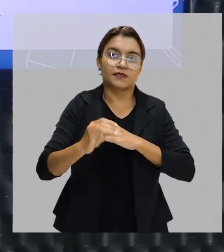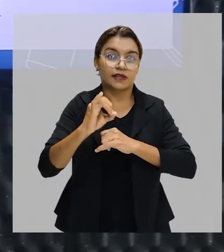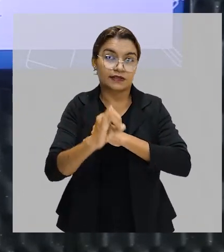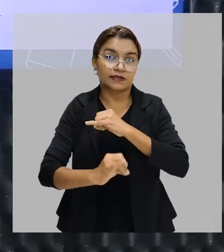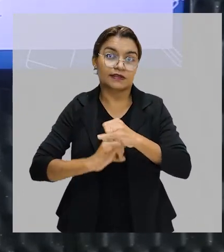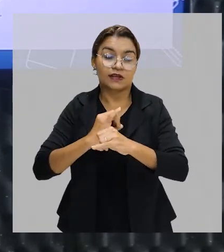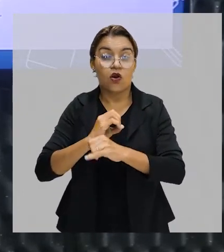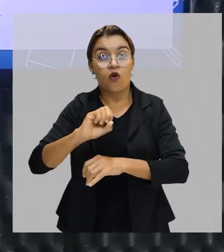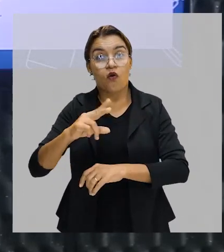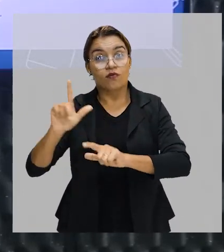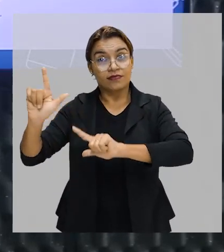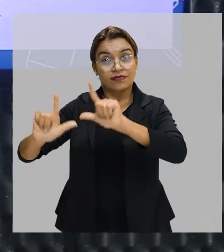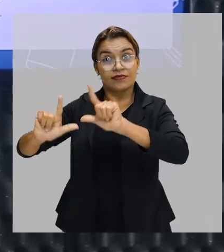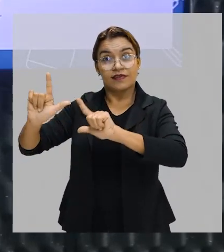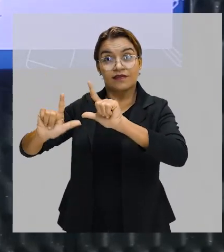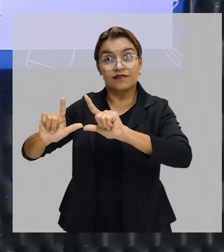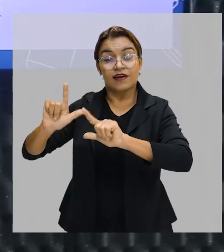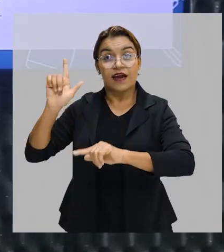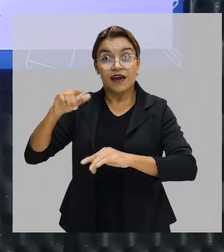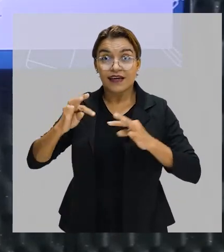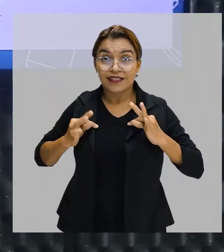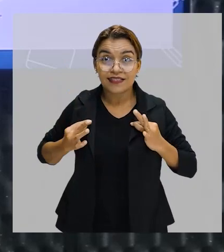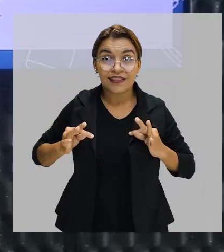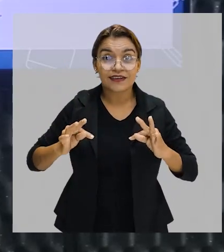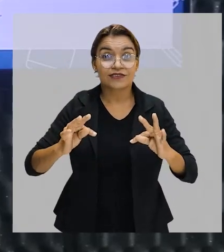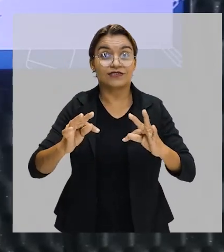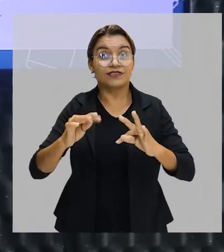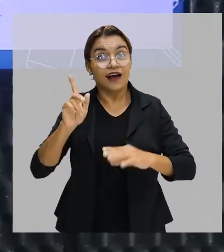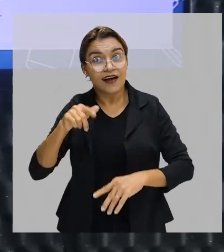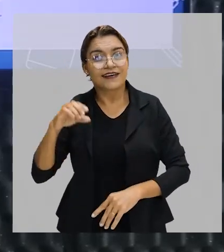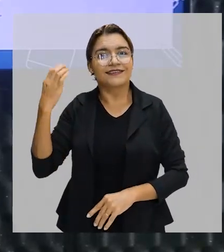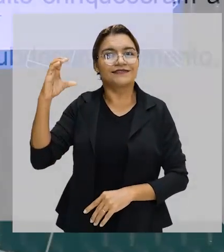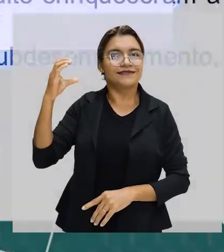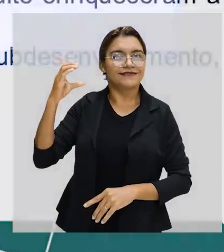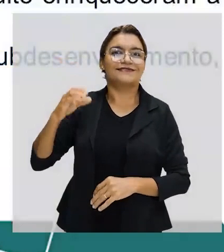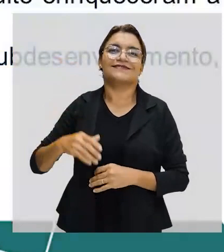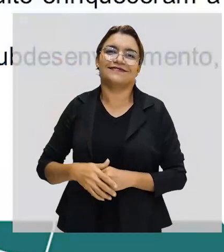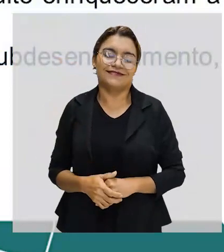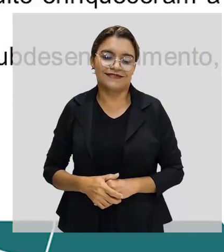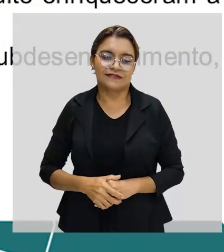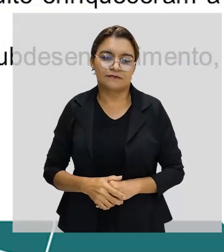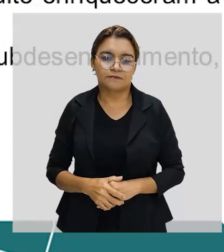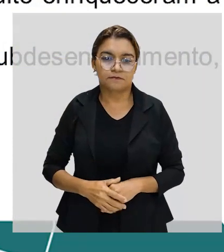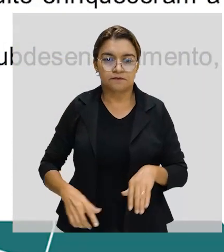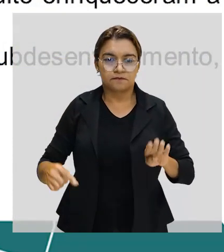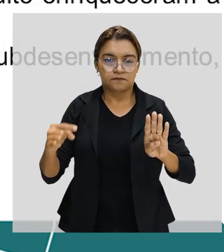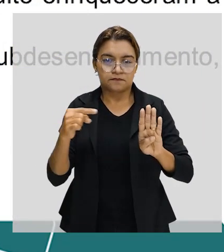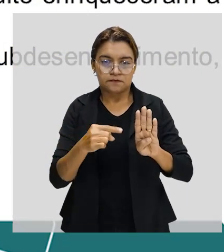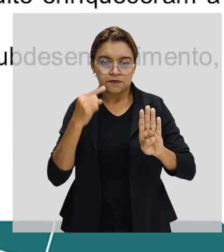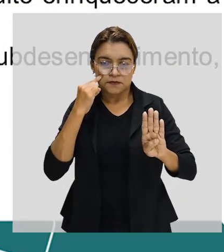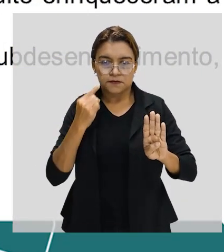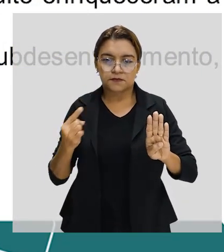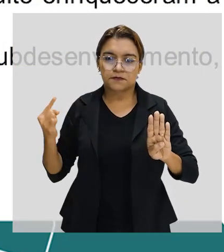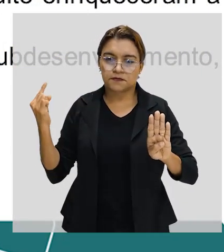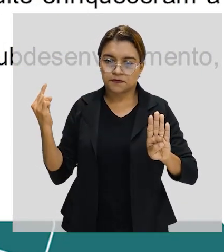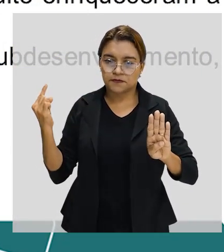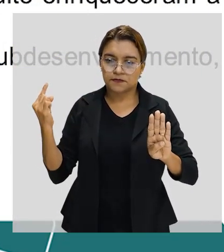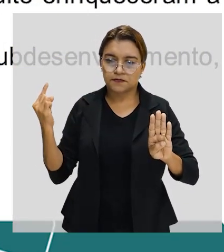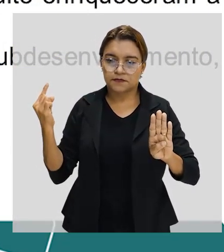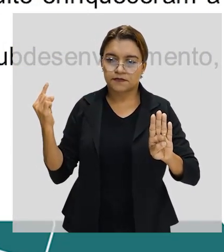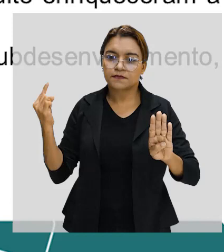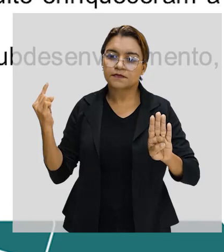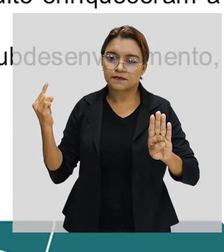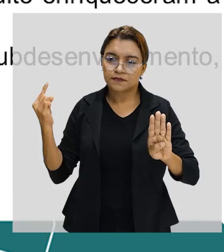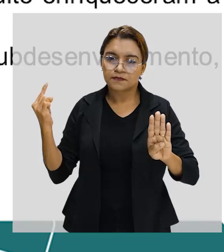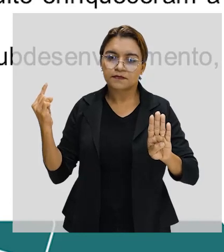seja pela TV. Isso é tecnologia, isso é ciência, tá bom? B. Ambas têm por cenário o sertão do